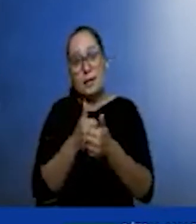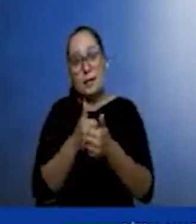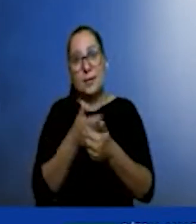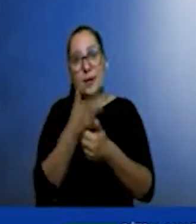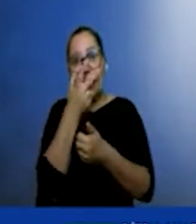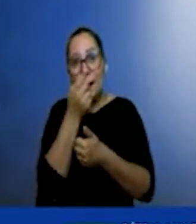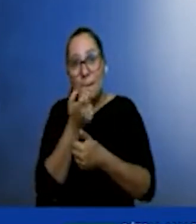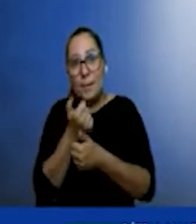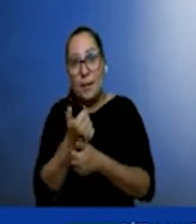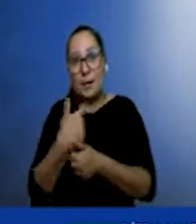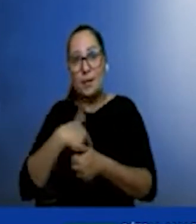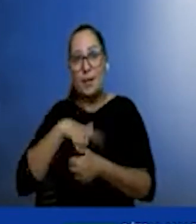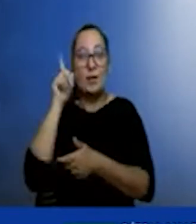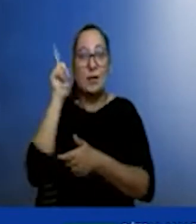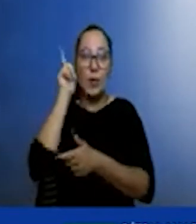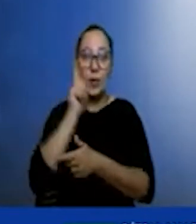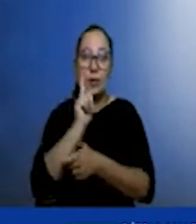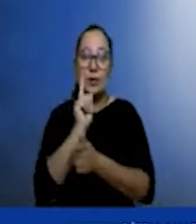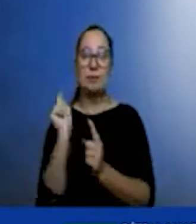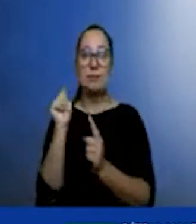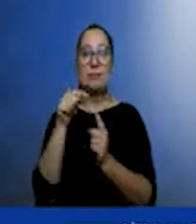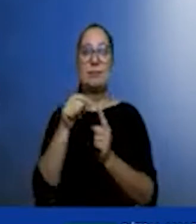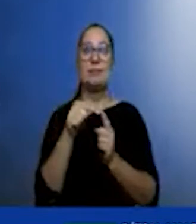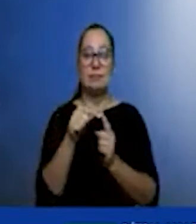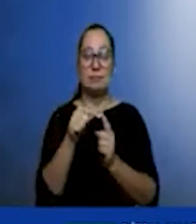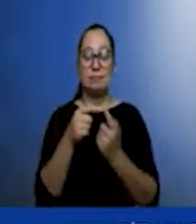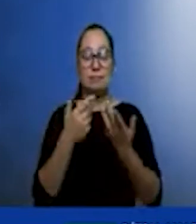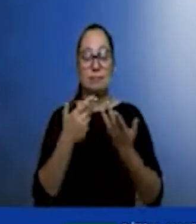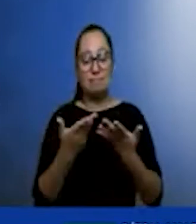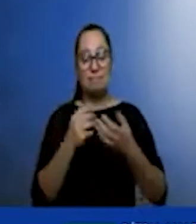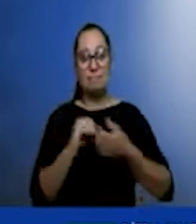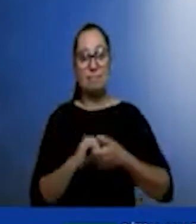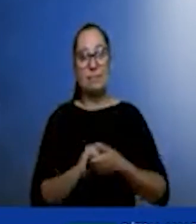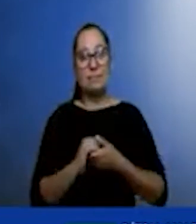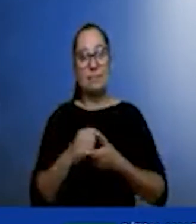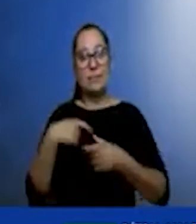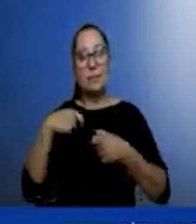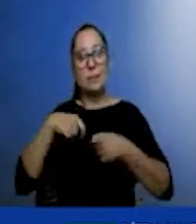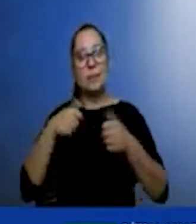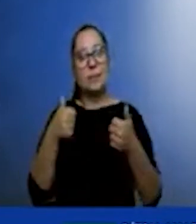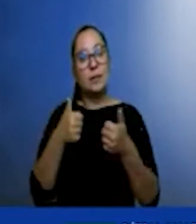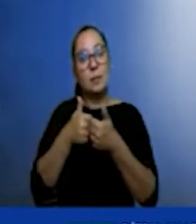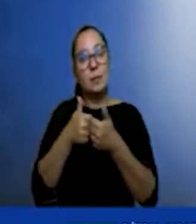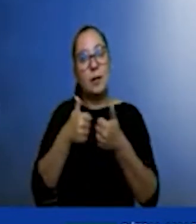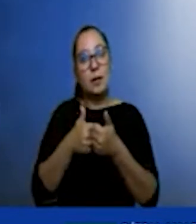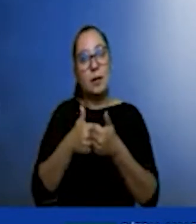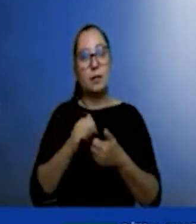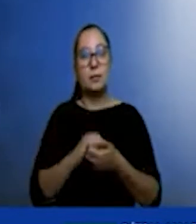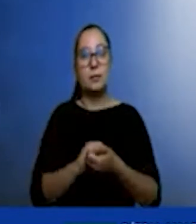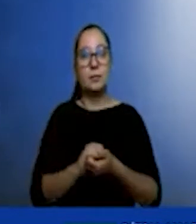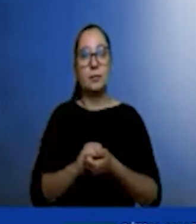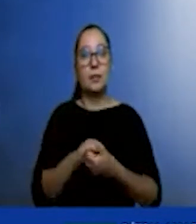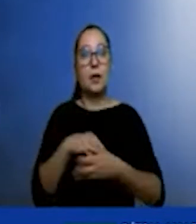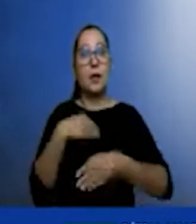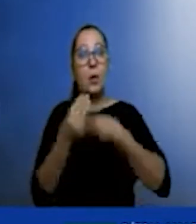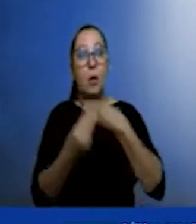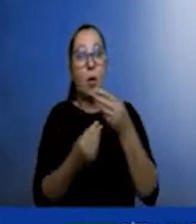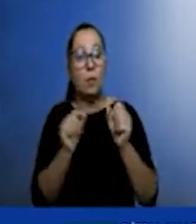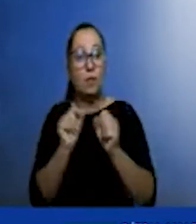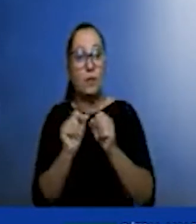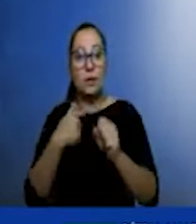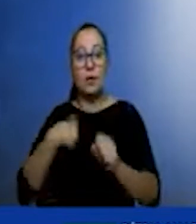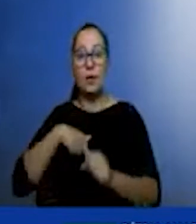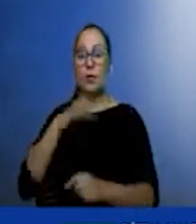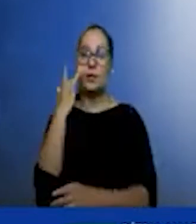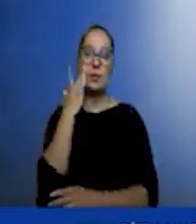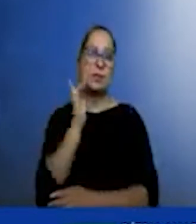vai conseguir alcançar isso de alguma forma. Então, a gente tem que estar próximo disso. Como vai ser feito, a gente não sabe,